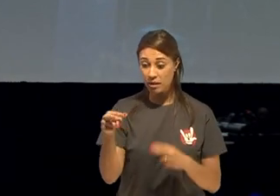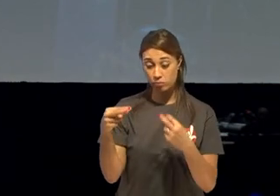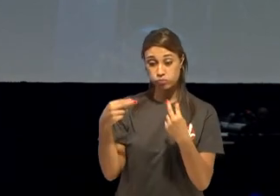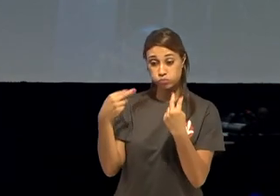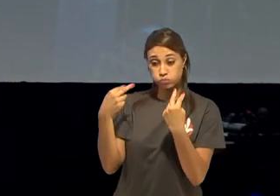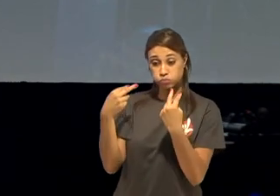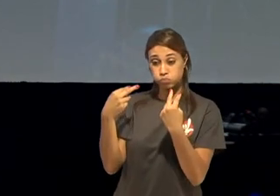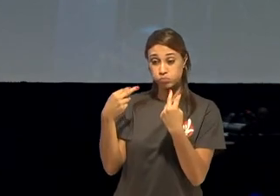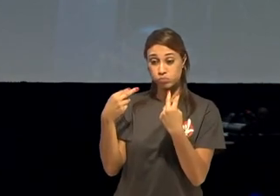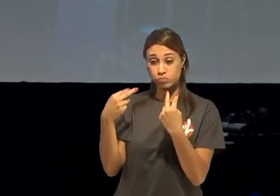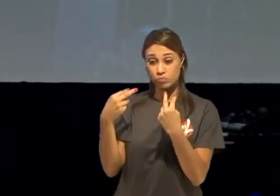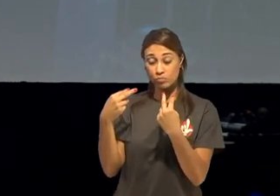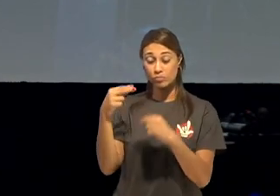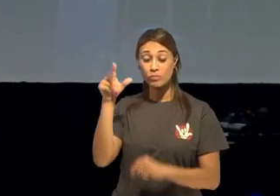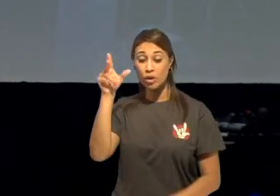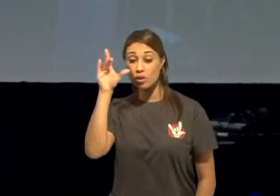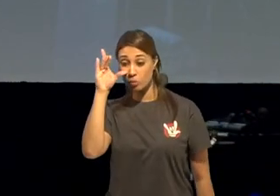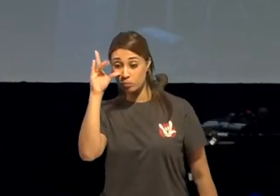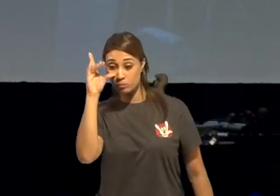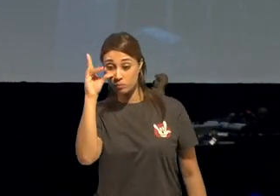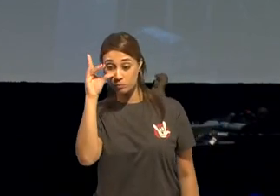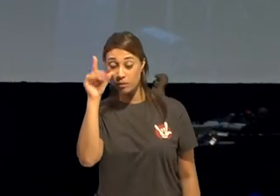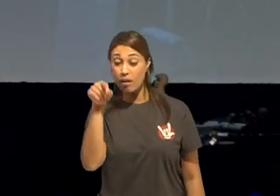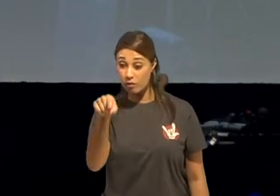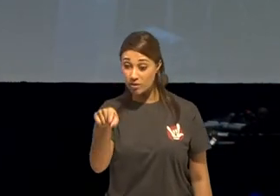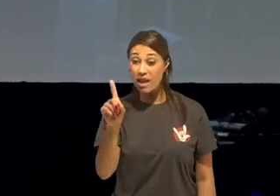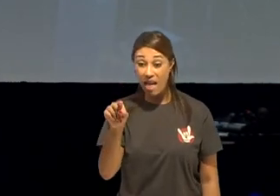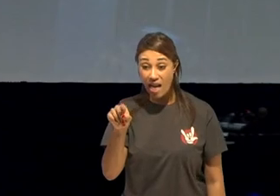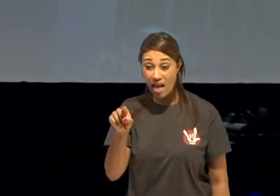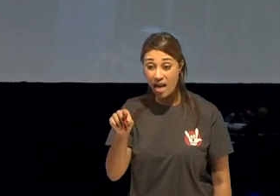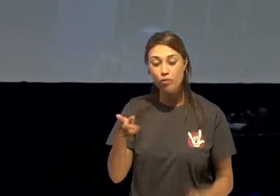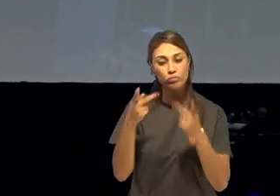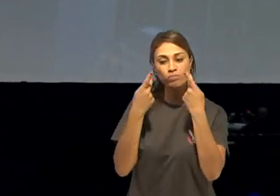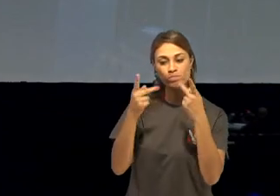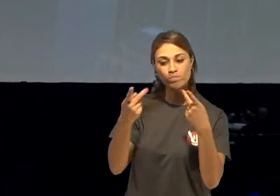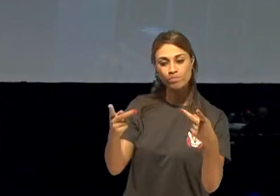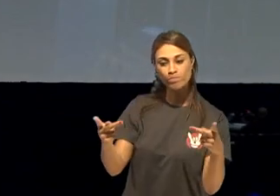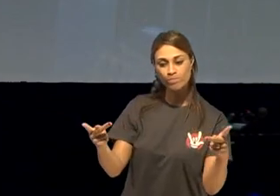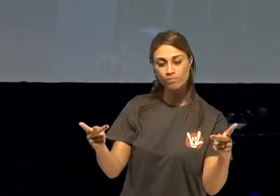Nós estamos pregando em todos os lugares. E não tem problema disso.